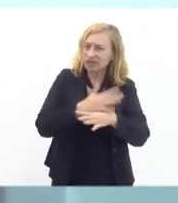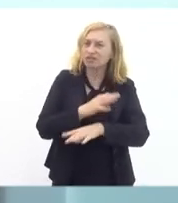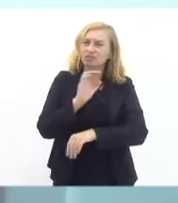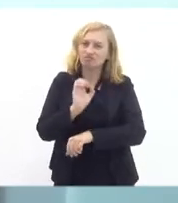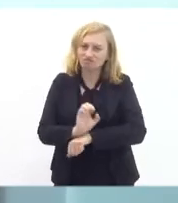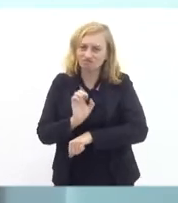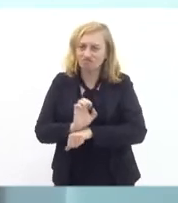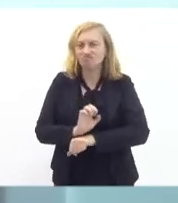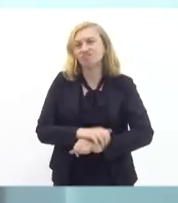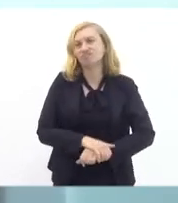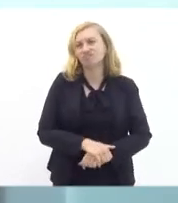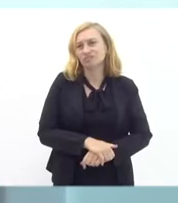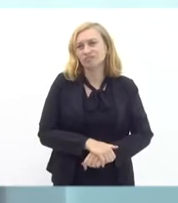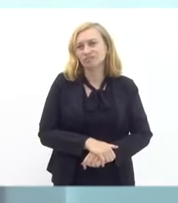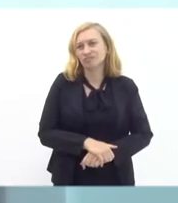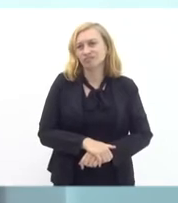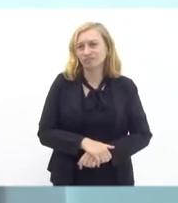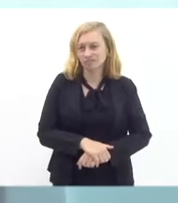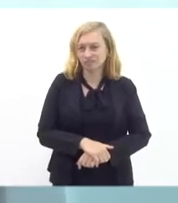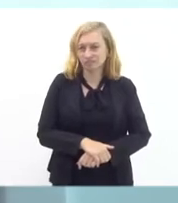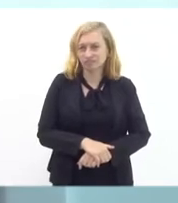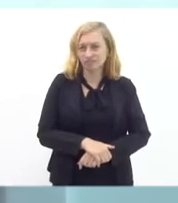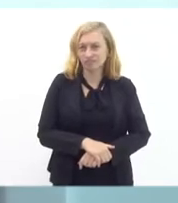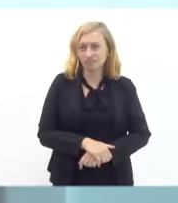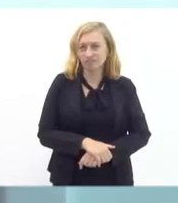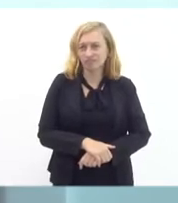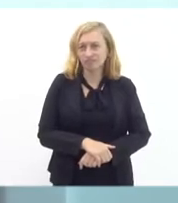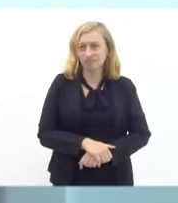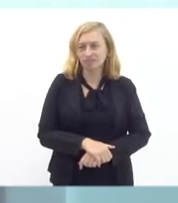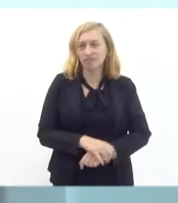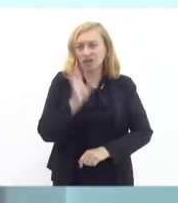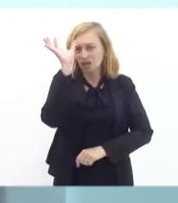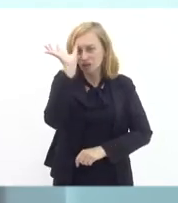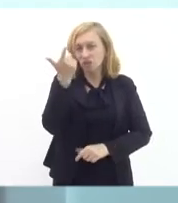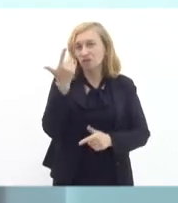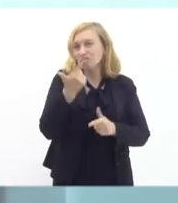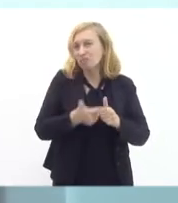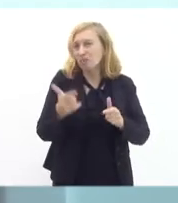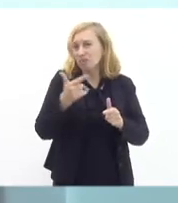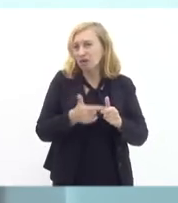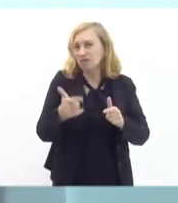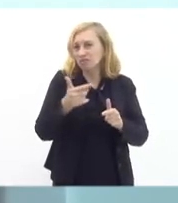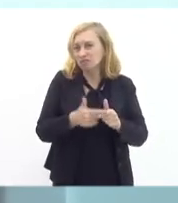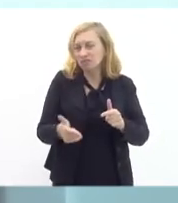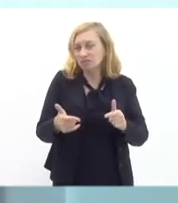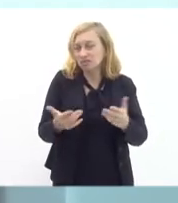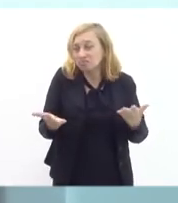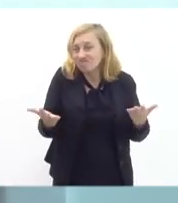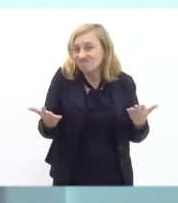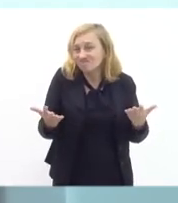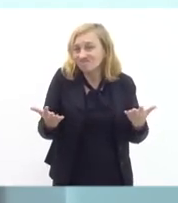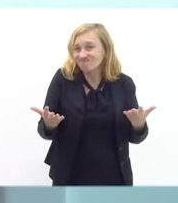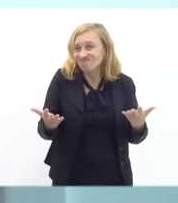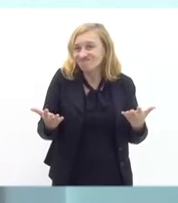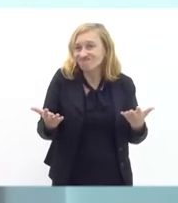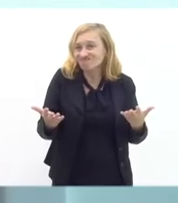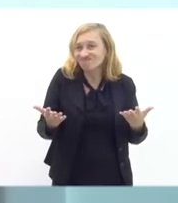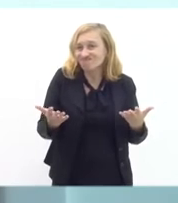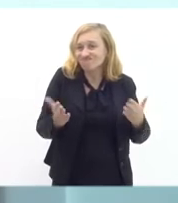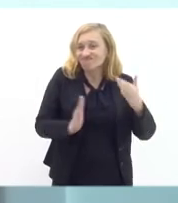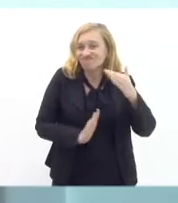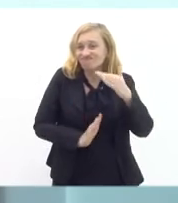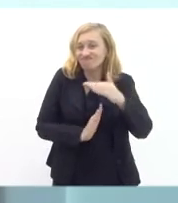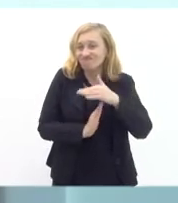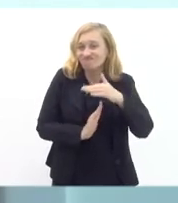estado, e a gente acaba tendo que resolver problemas que são ocasionados de forma